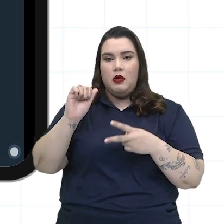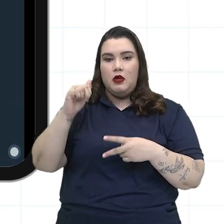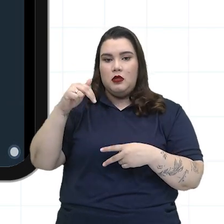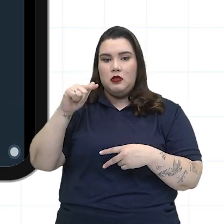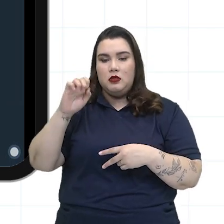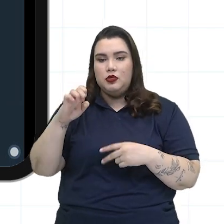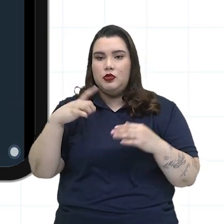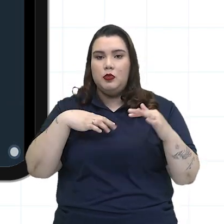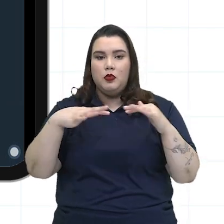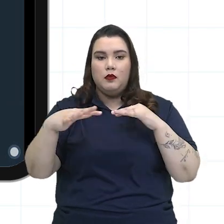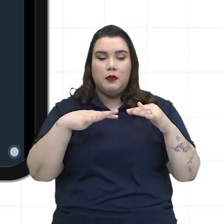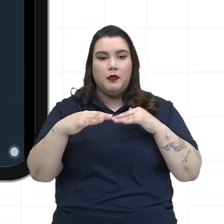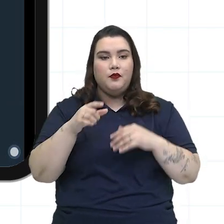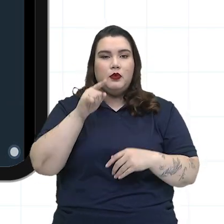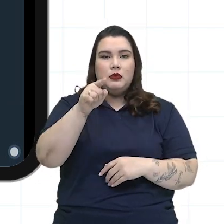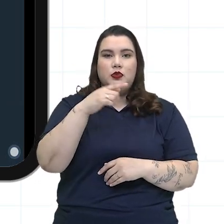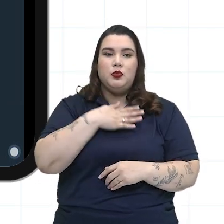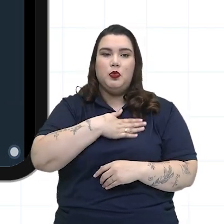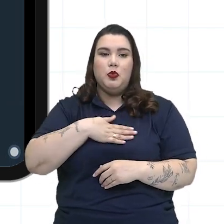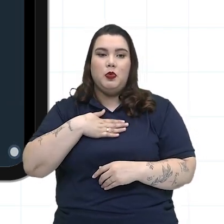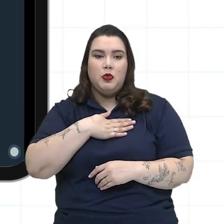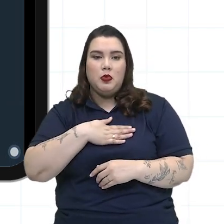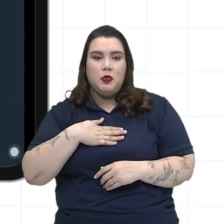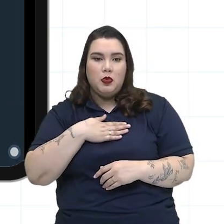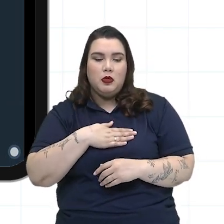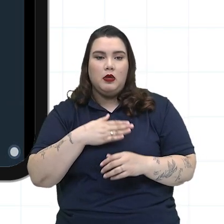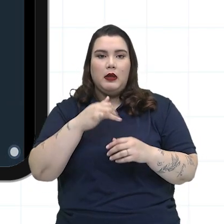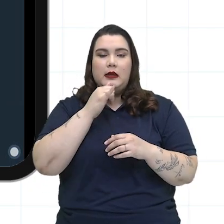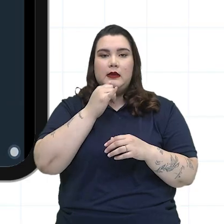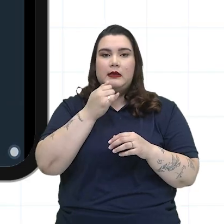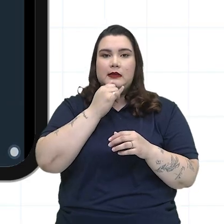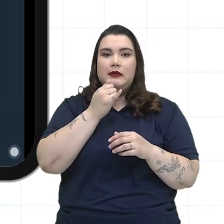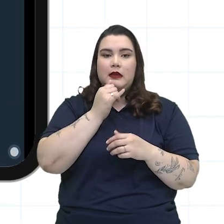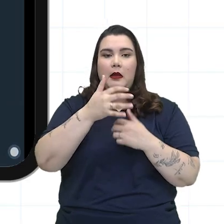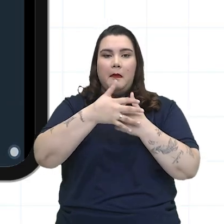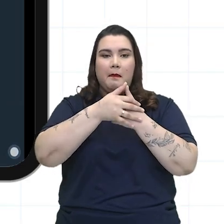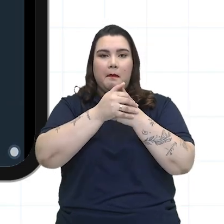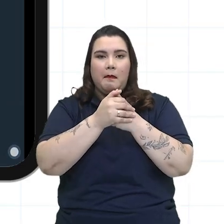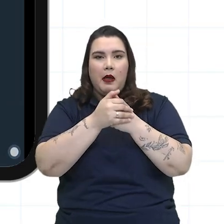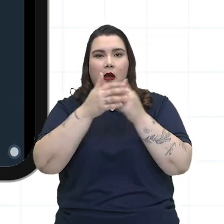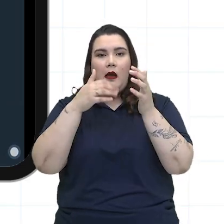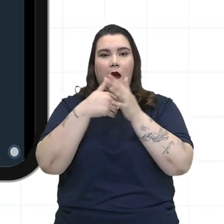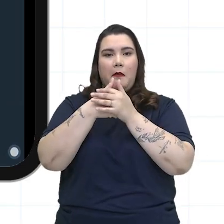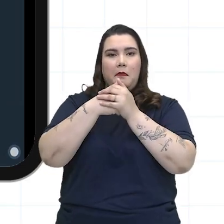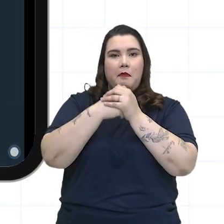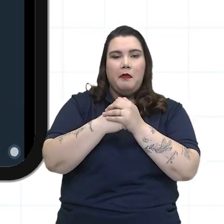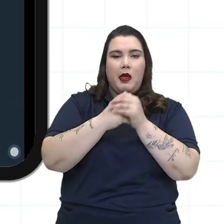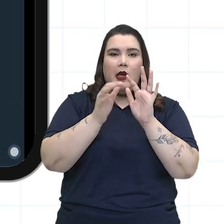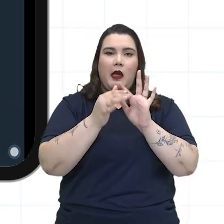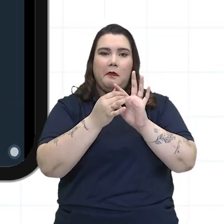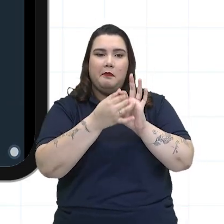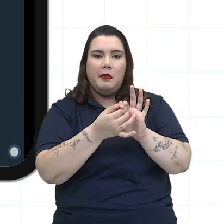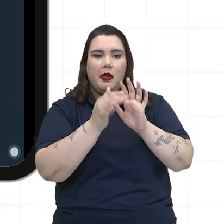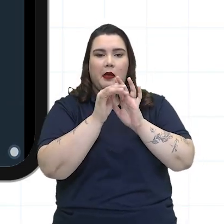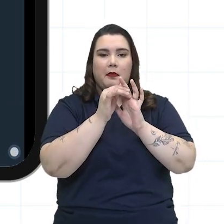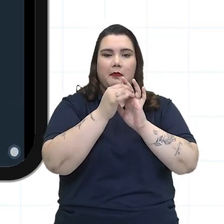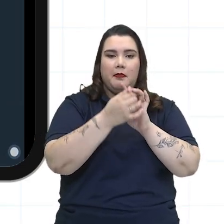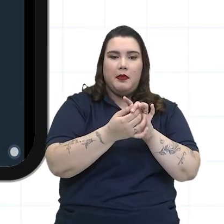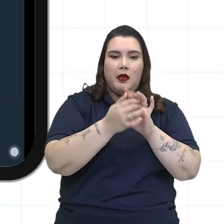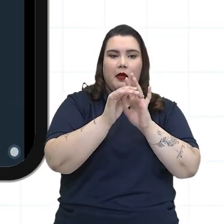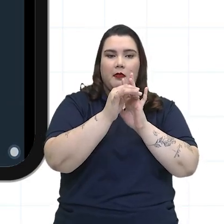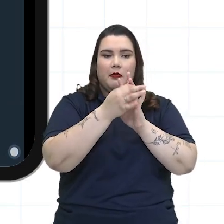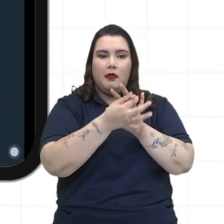mão. Você que gosta aí, ó, de estalar os dedos, né? Isso daí, ó, faz o